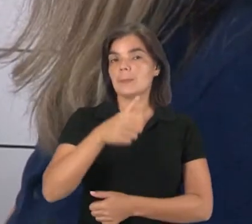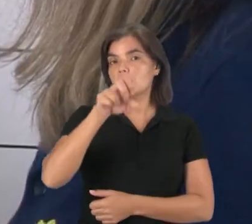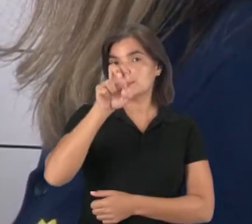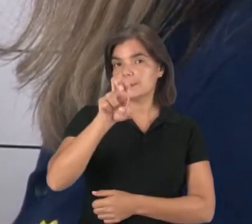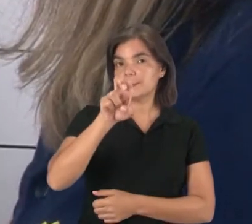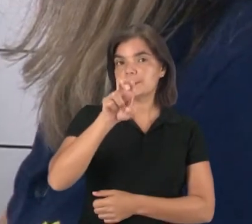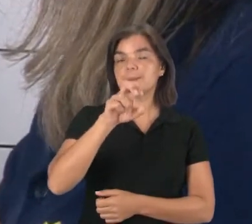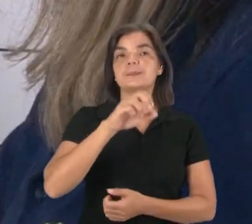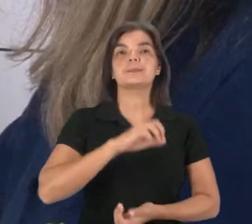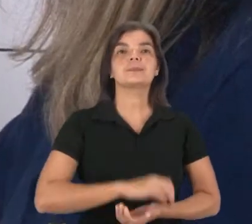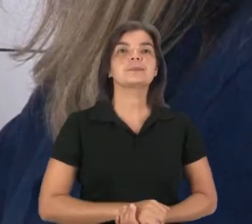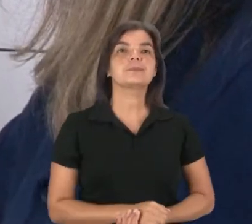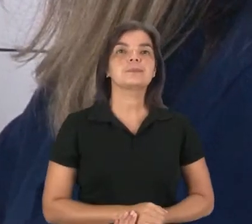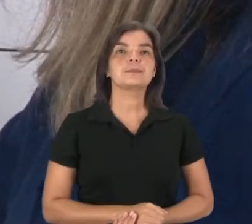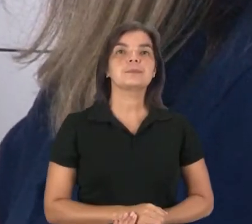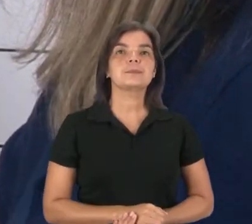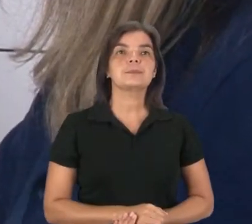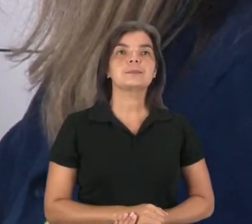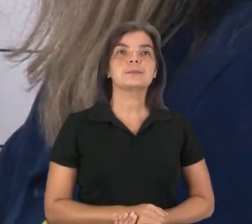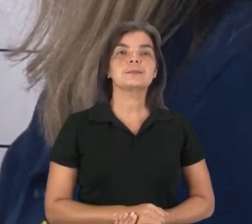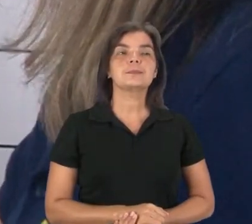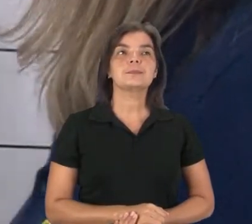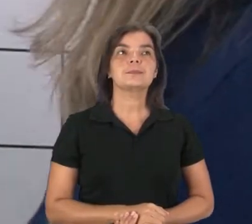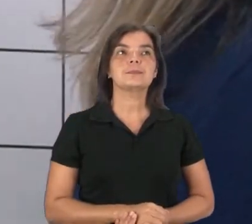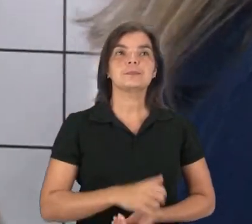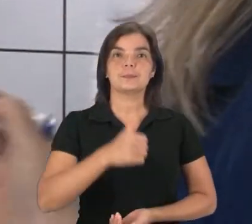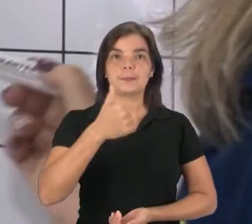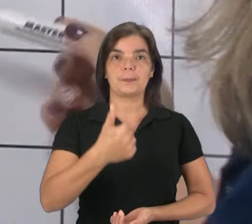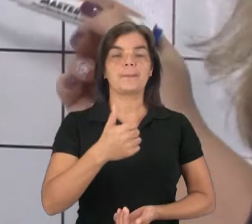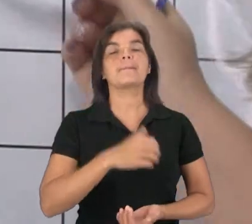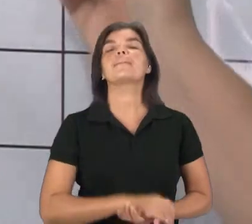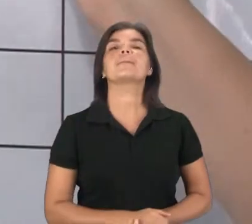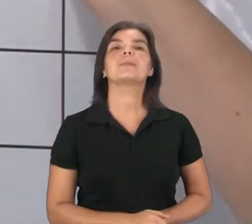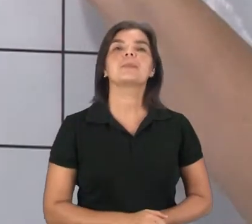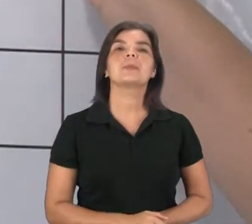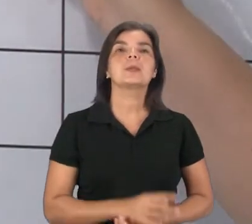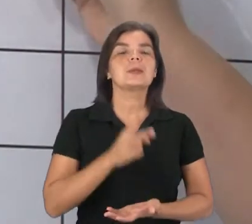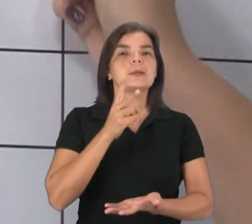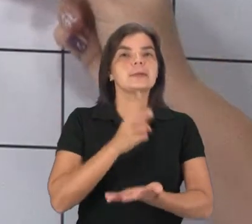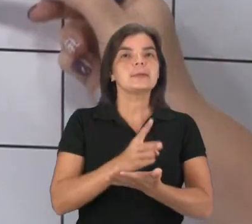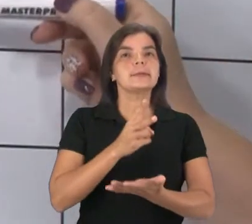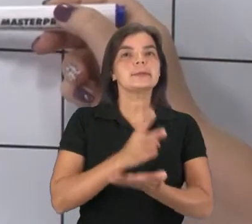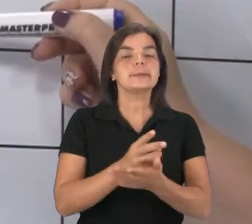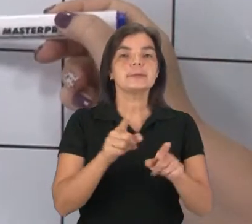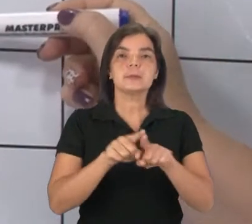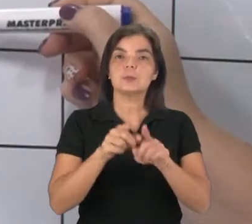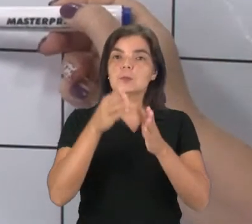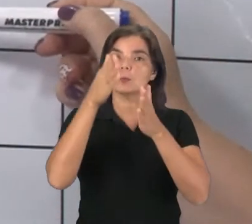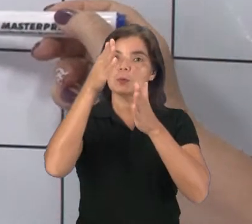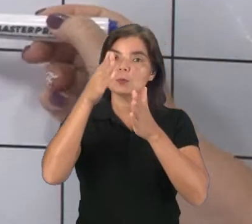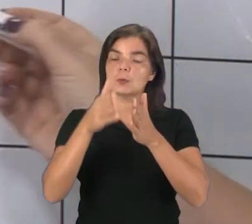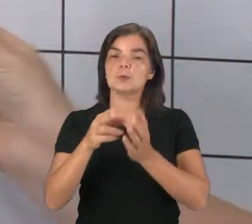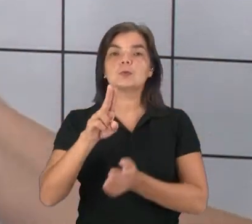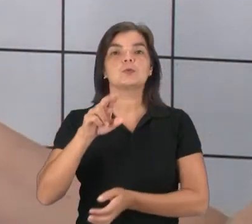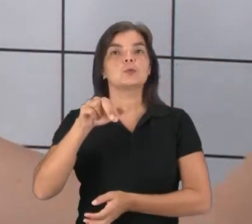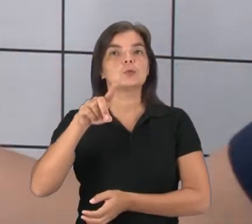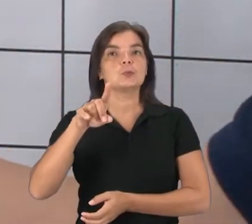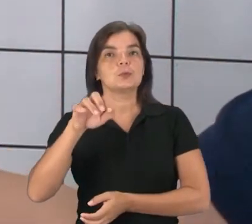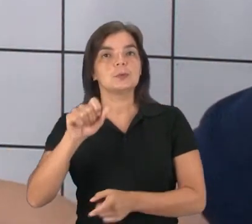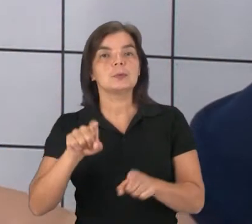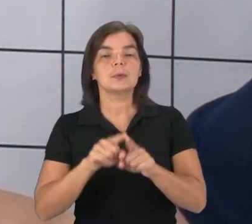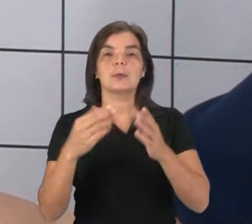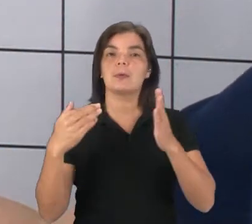o 5 e o 1. Então, eu vou sempre colocando das